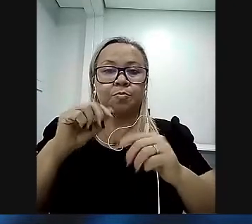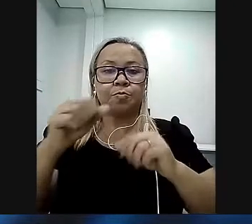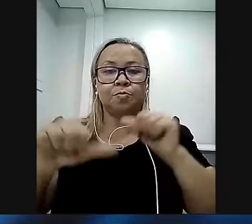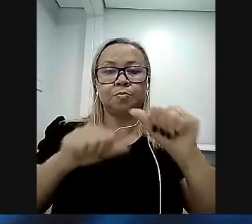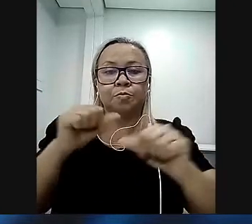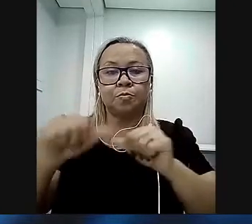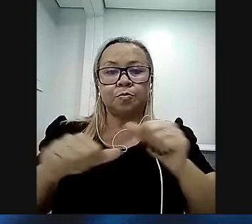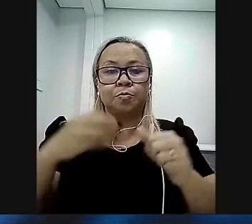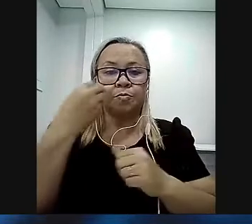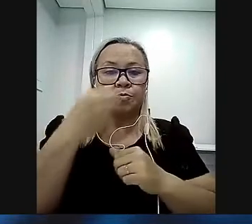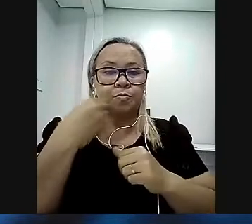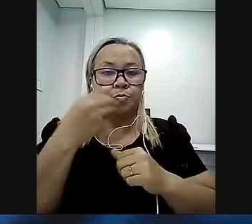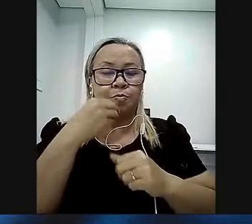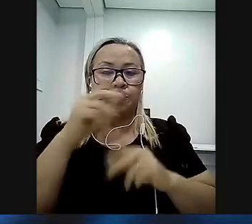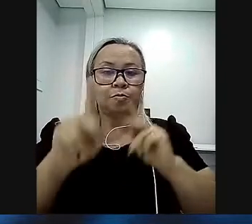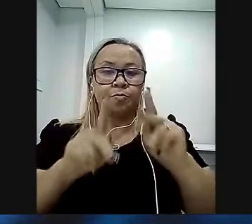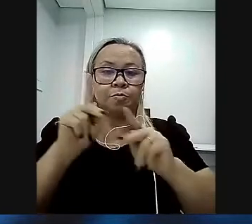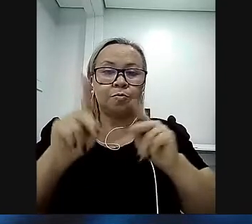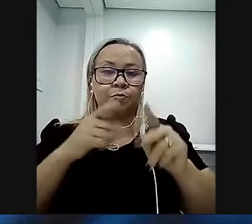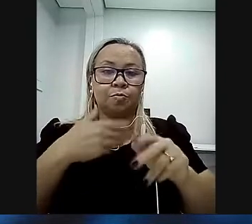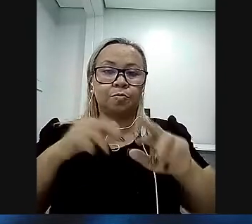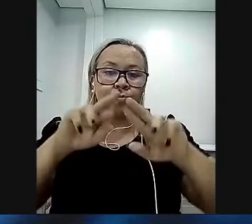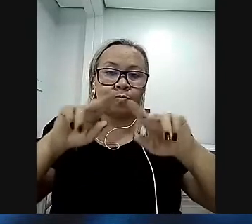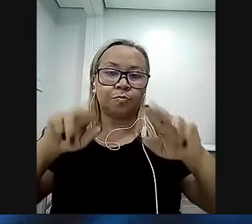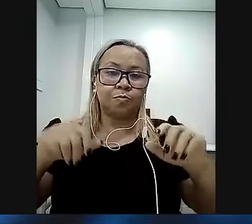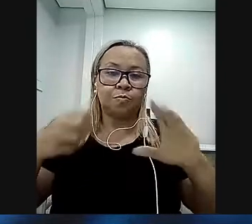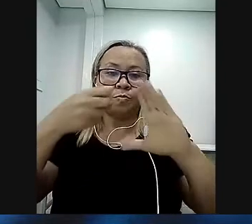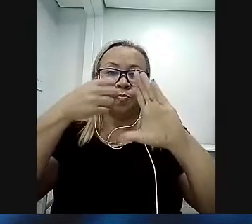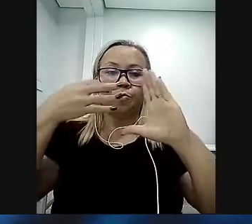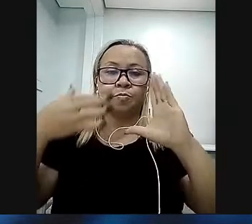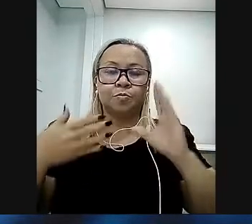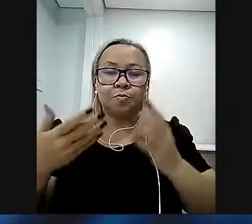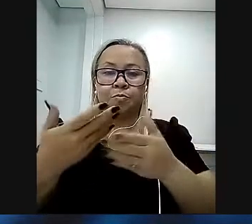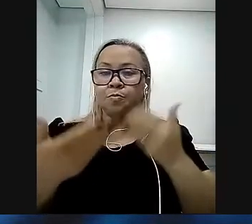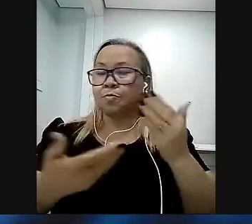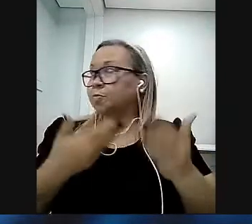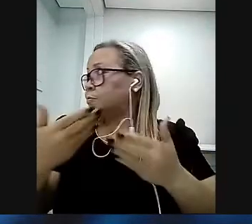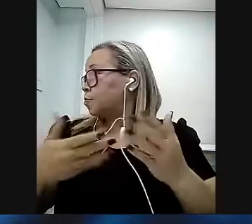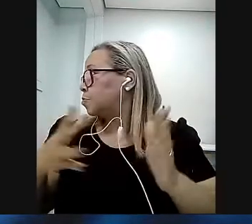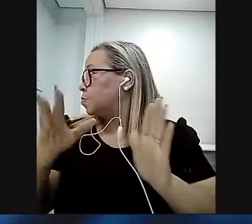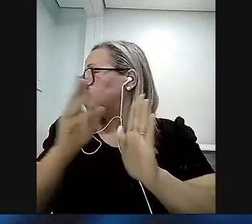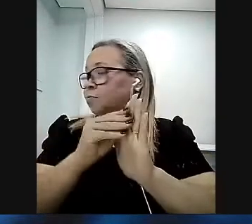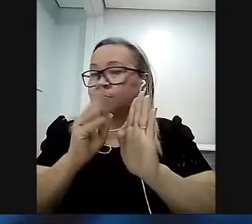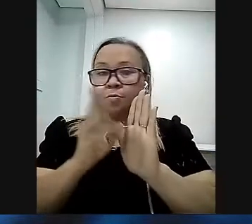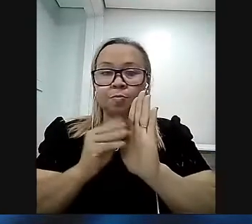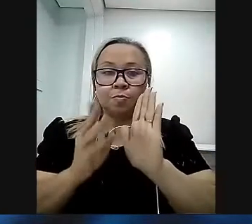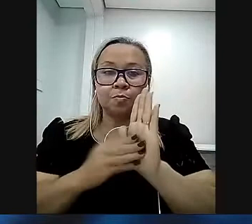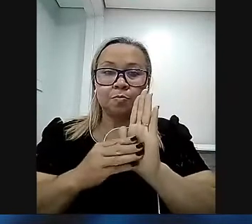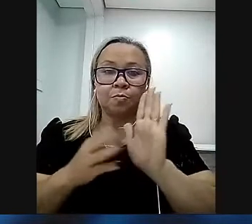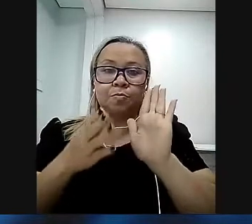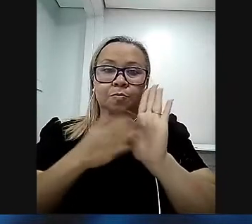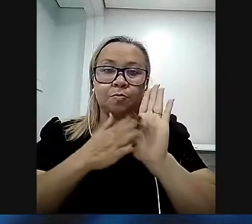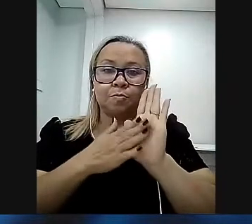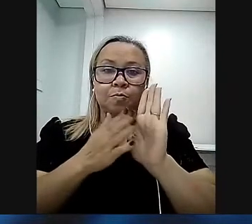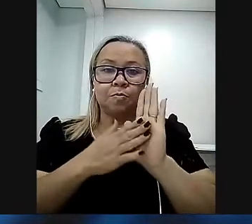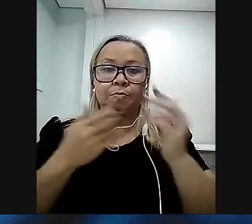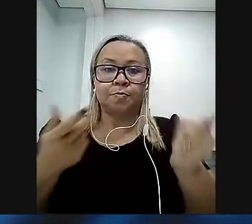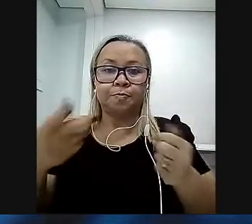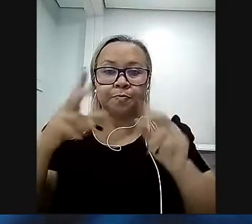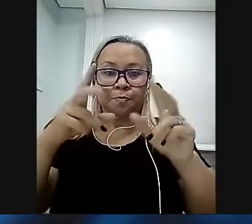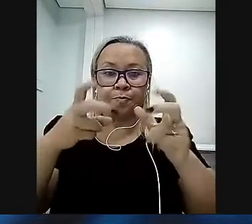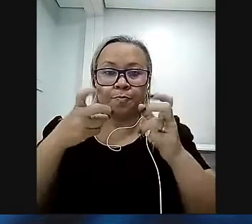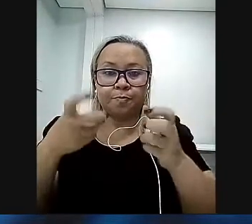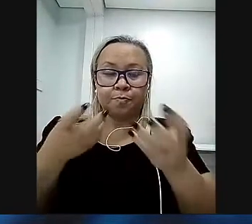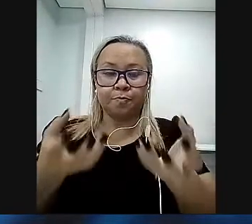em geral sobre essas diversas perspectivas vinculadas ao conteúdo proposto. Por outro lado, pretendemos estimular